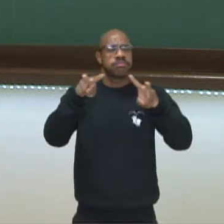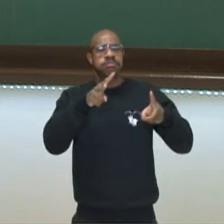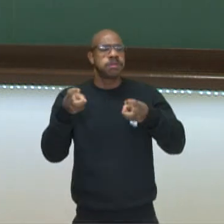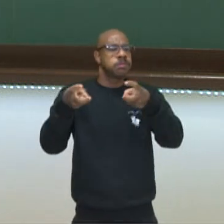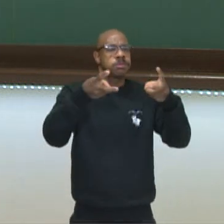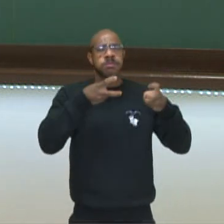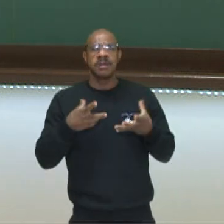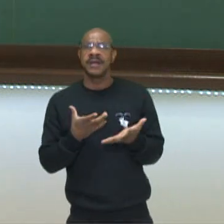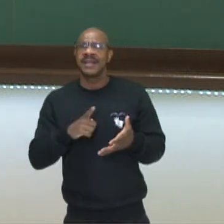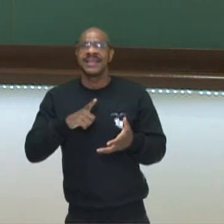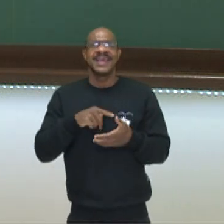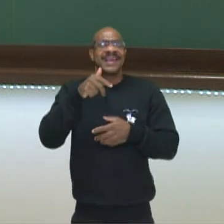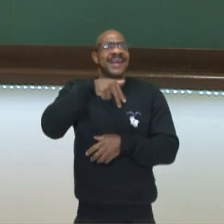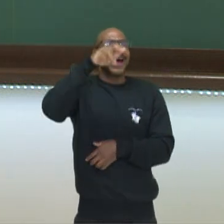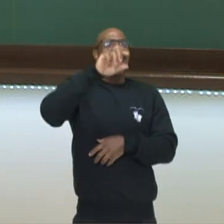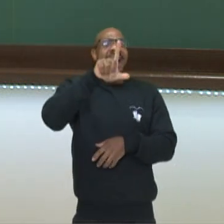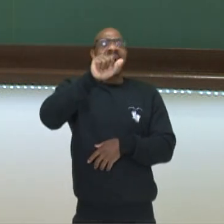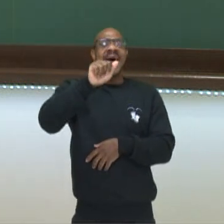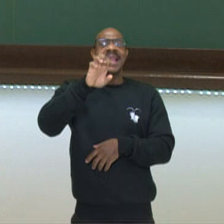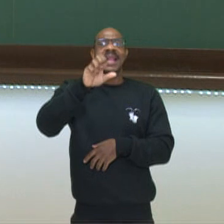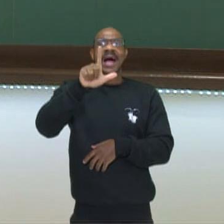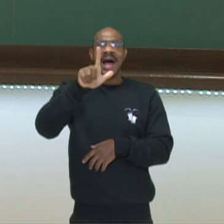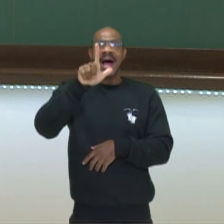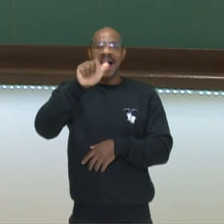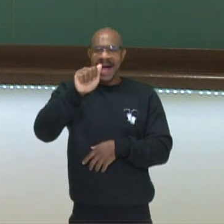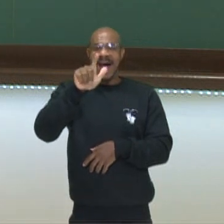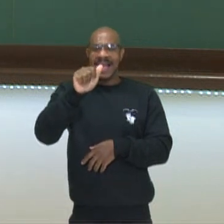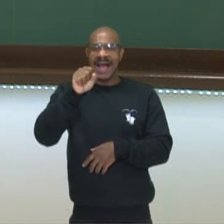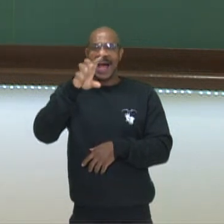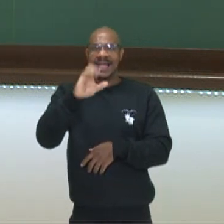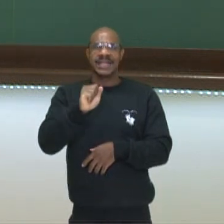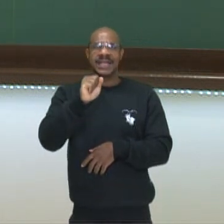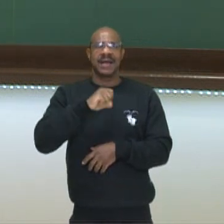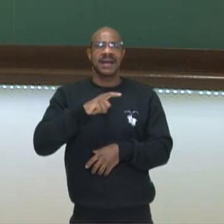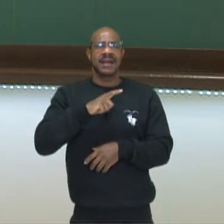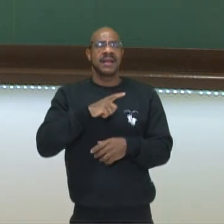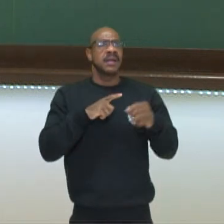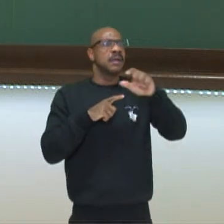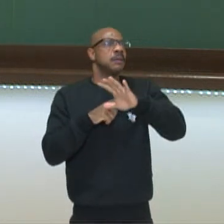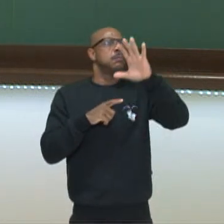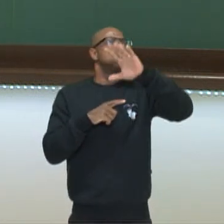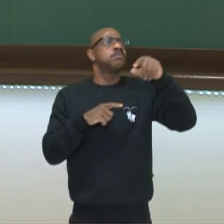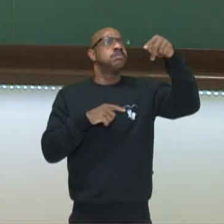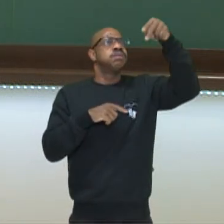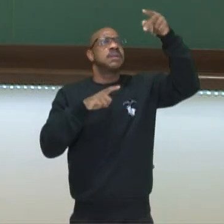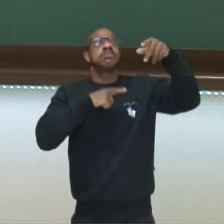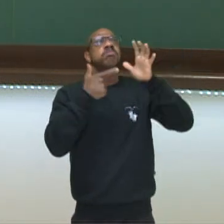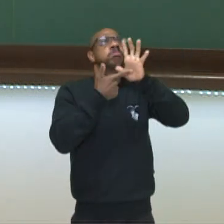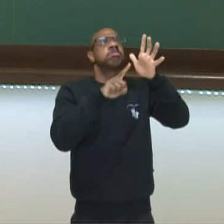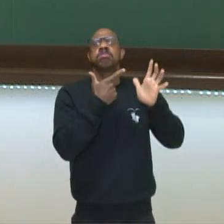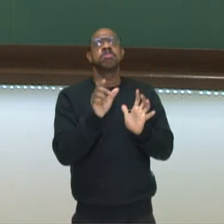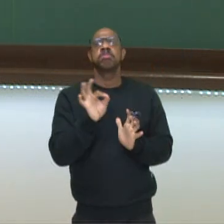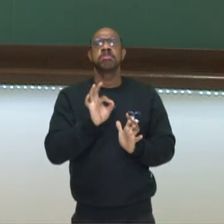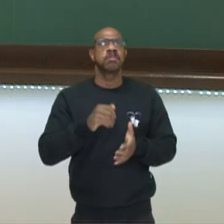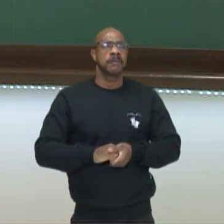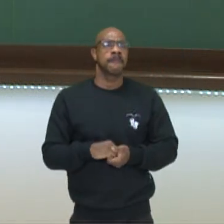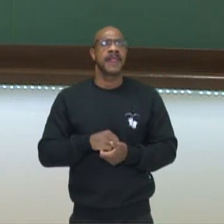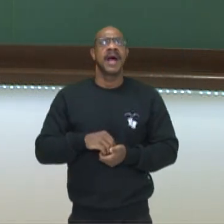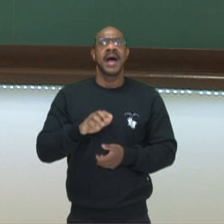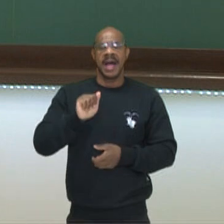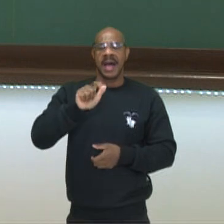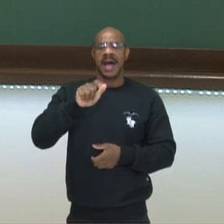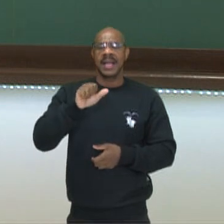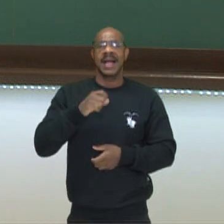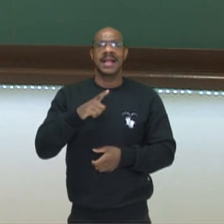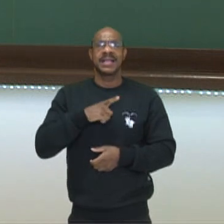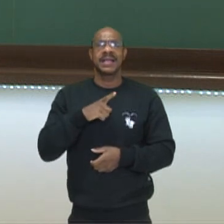do Alasca, Por que os Estados Unidos resolveu comprar o Alasca? Veja que ele não é representado aqui, O Alasca faz fronteira